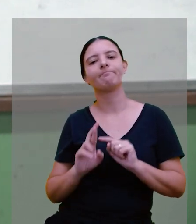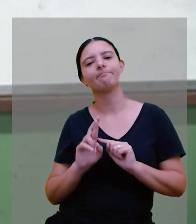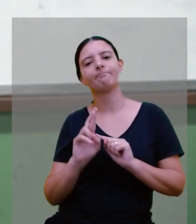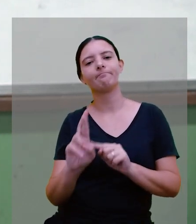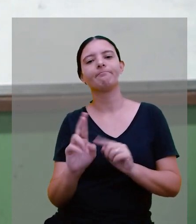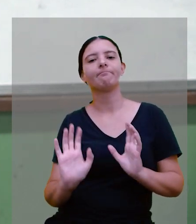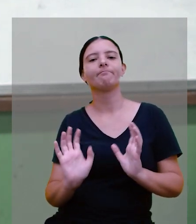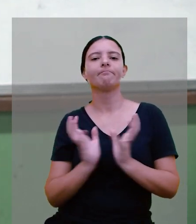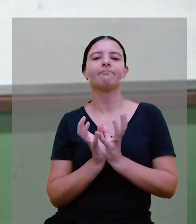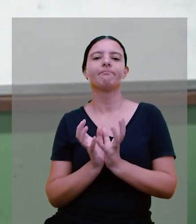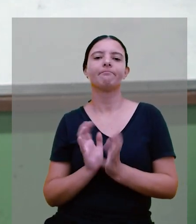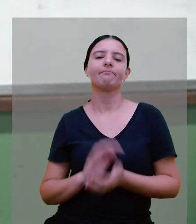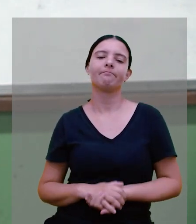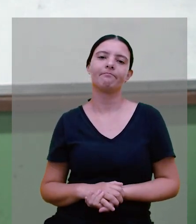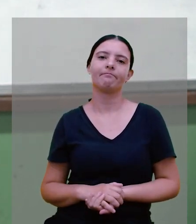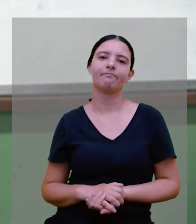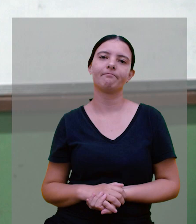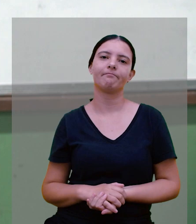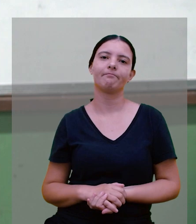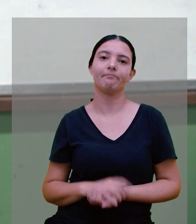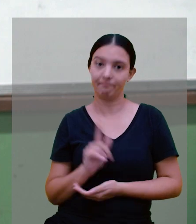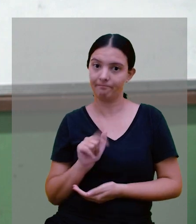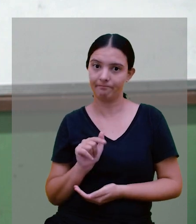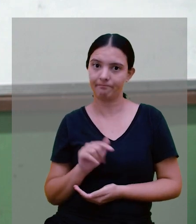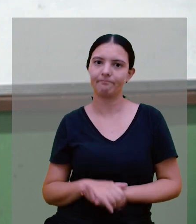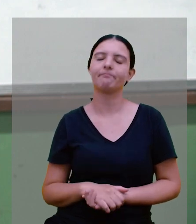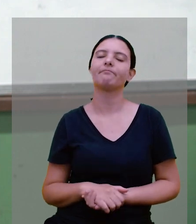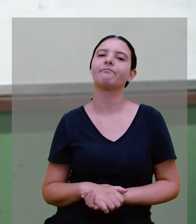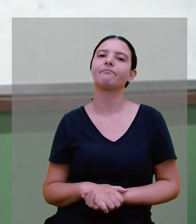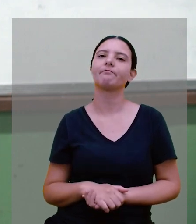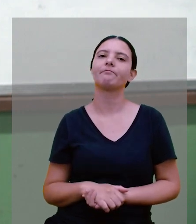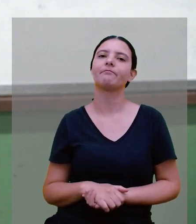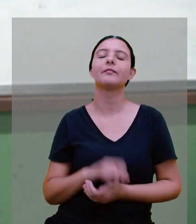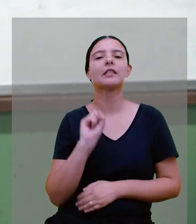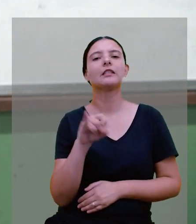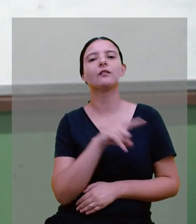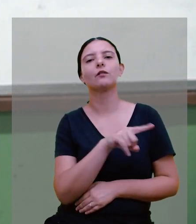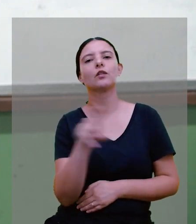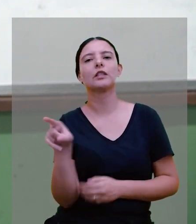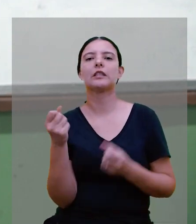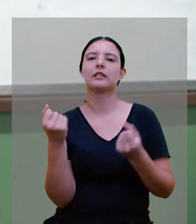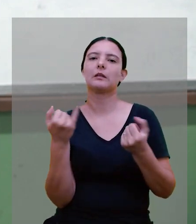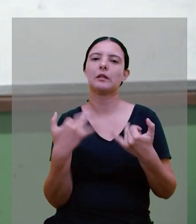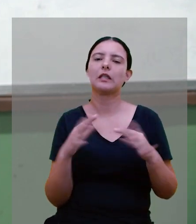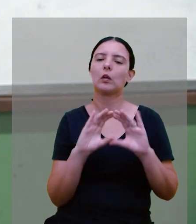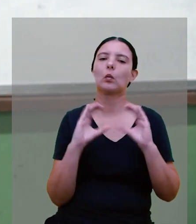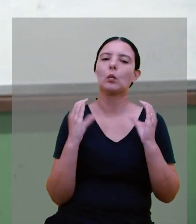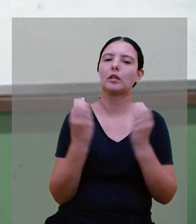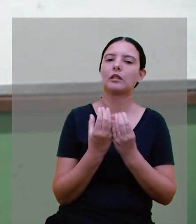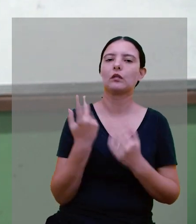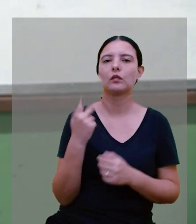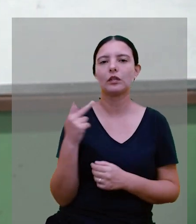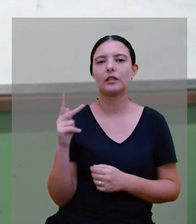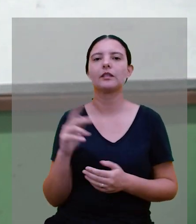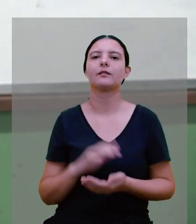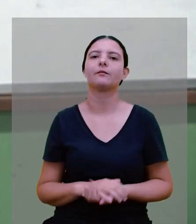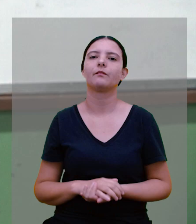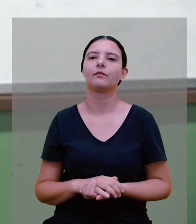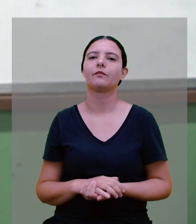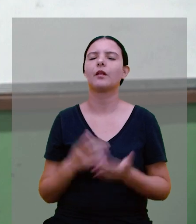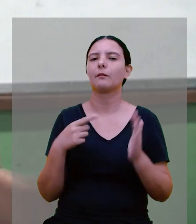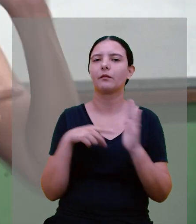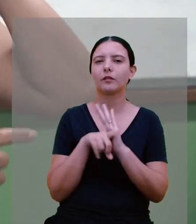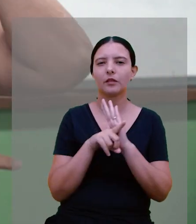representação daquele grupo. Não é? E se vocês disserem coisas da comunidade de vocês, eu